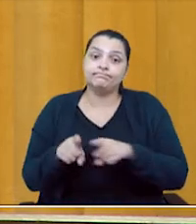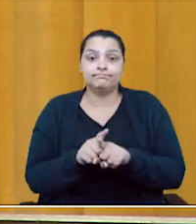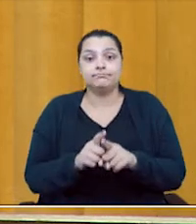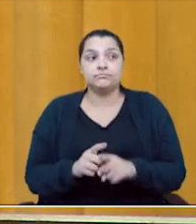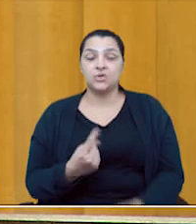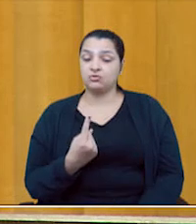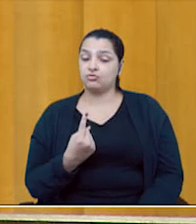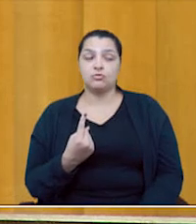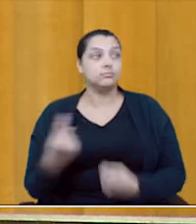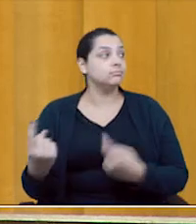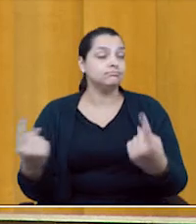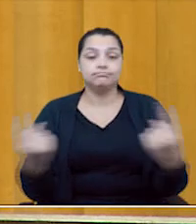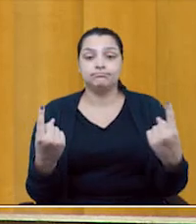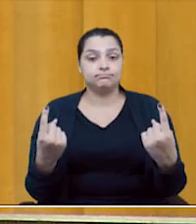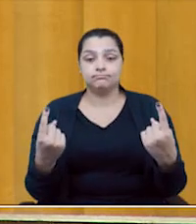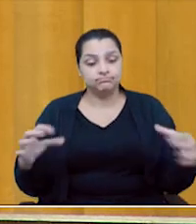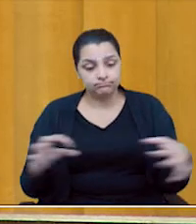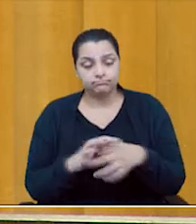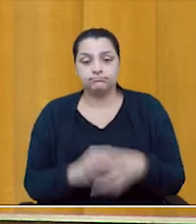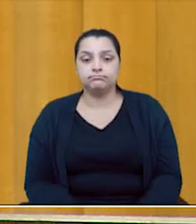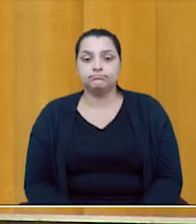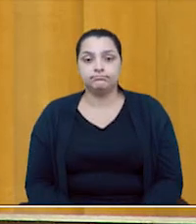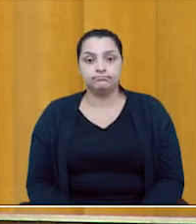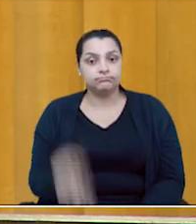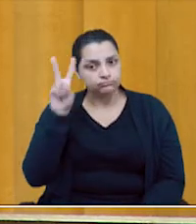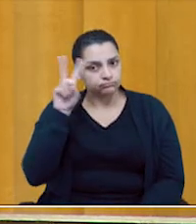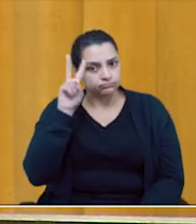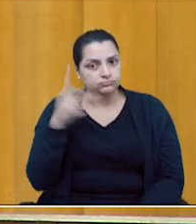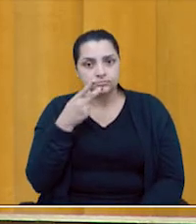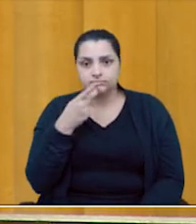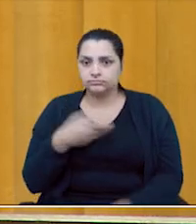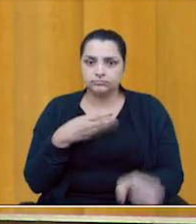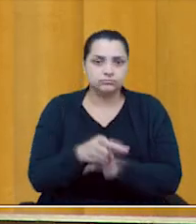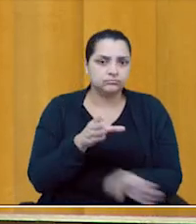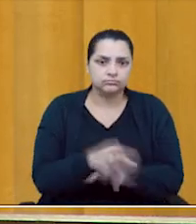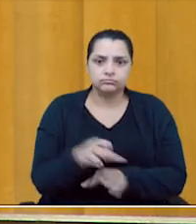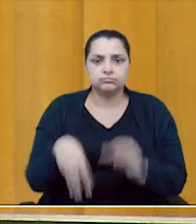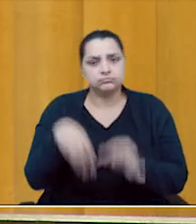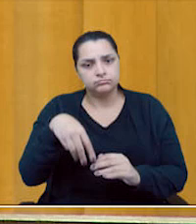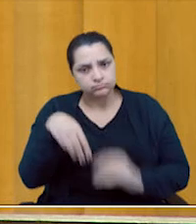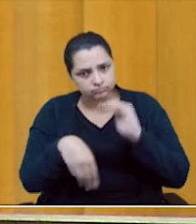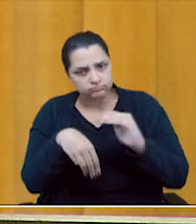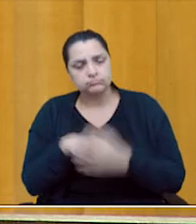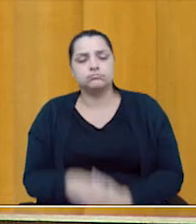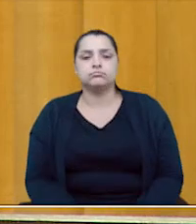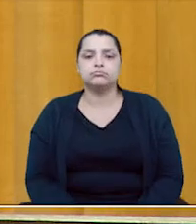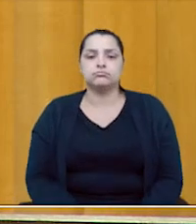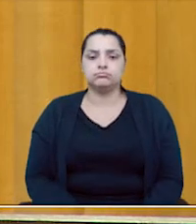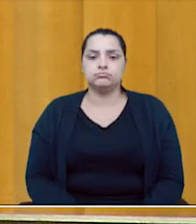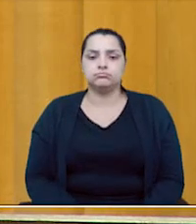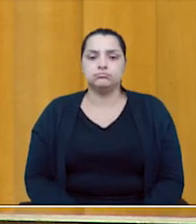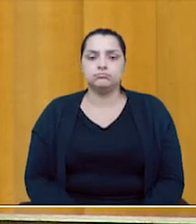possa ganhar. E lembro e falo aqui não como conselheiro, como magistrado. Eu digo isso reiteradamente, eu não